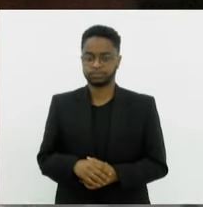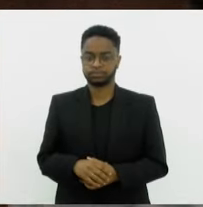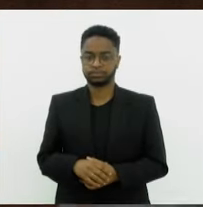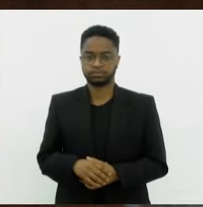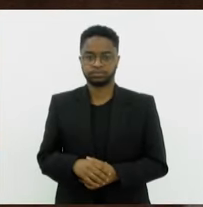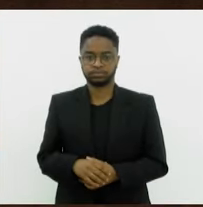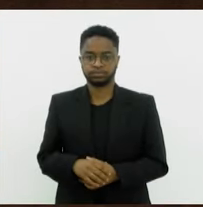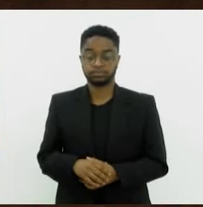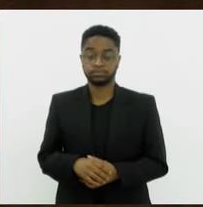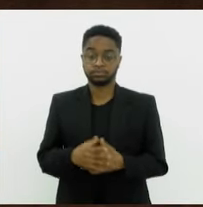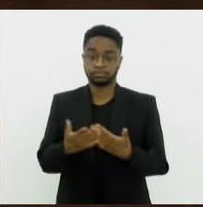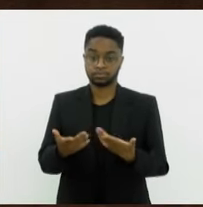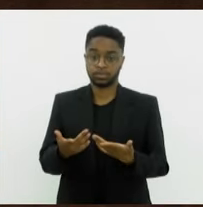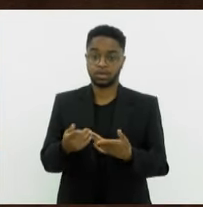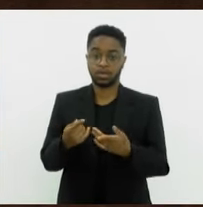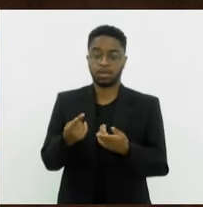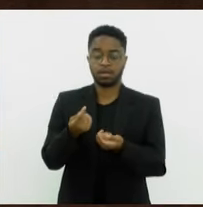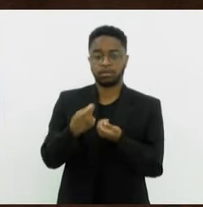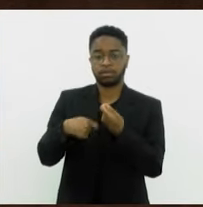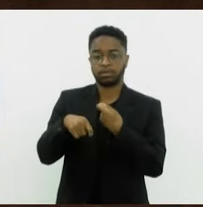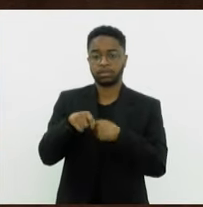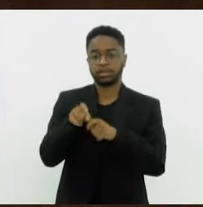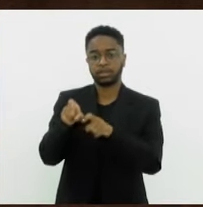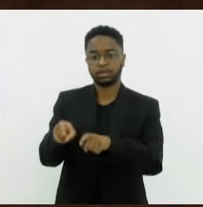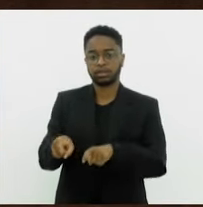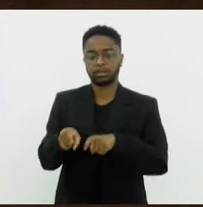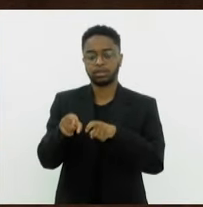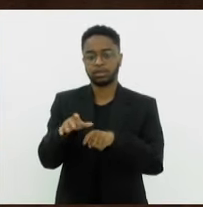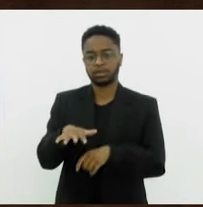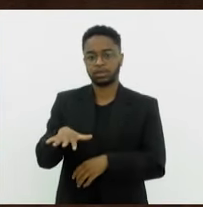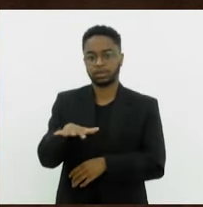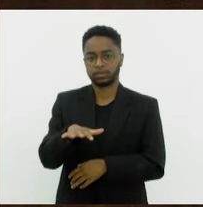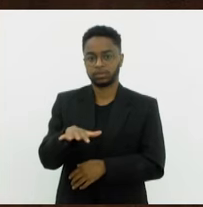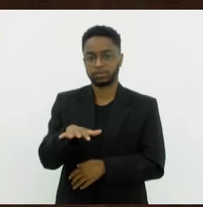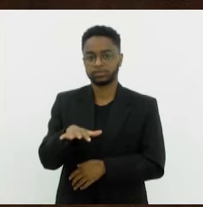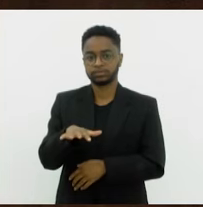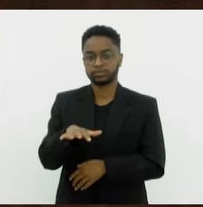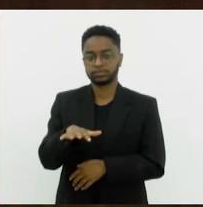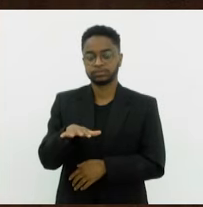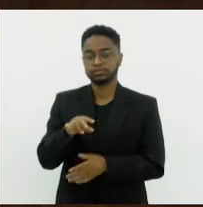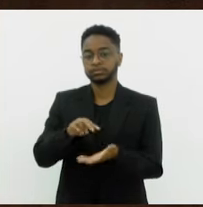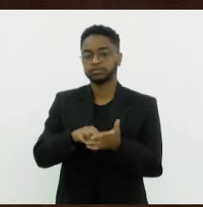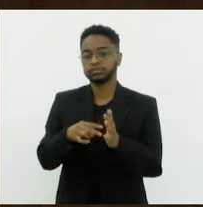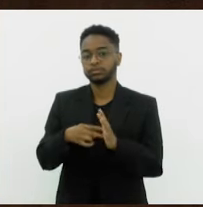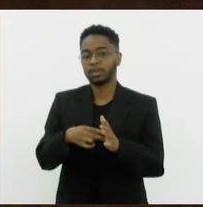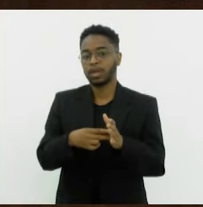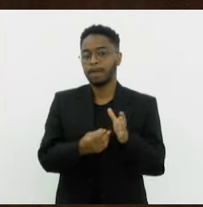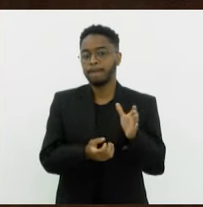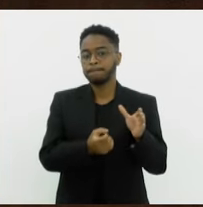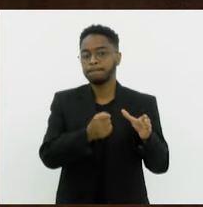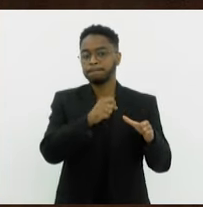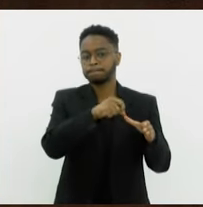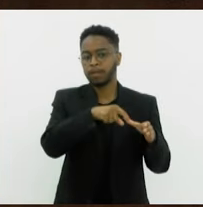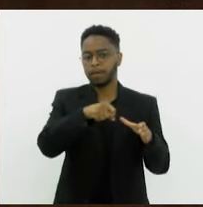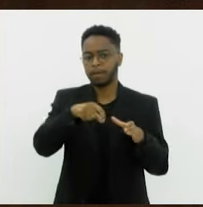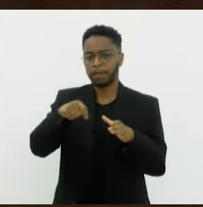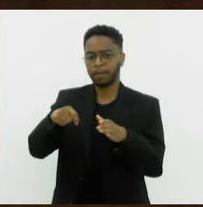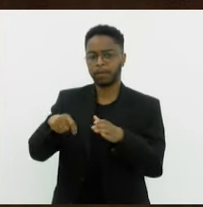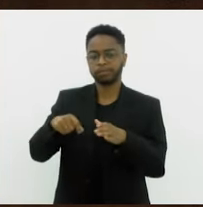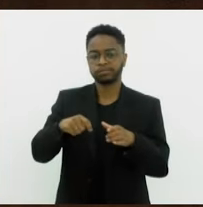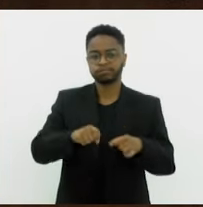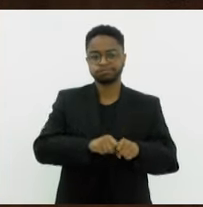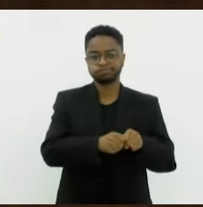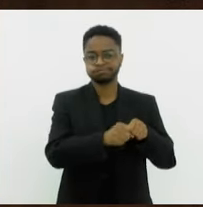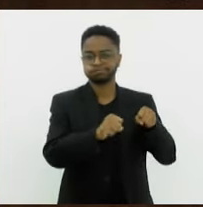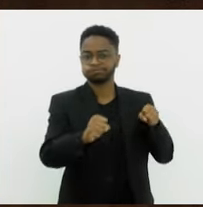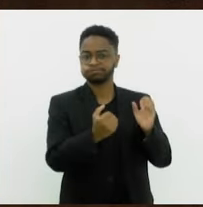O agronegócio, deputada Marina, é a produção em grande escala. E